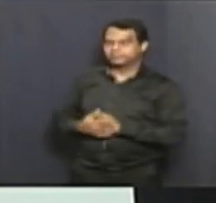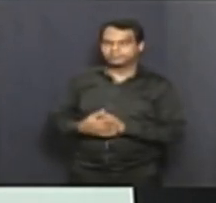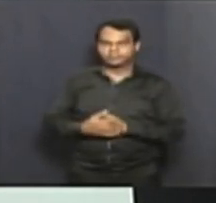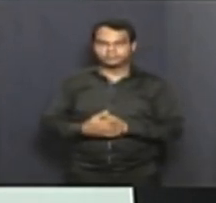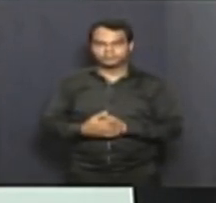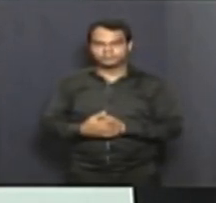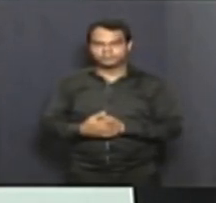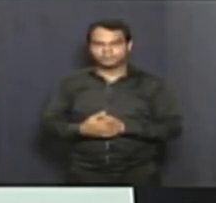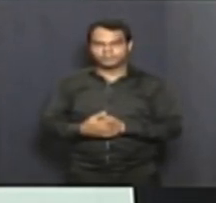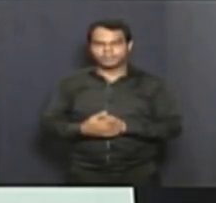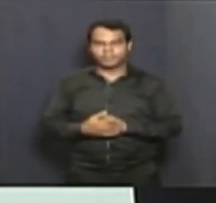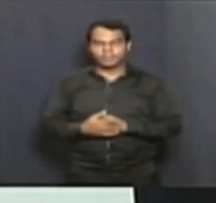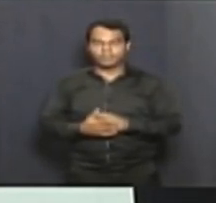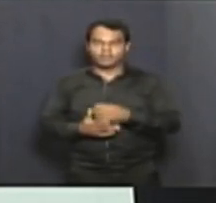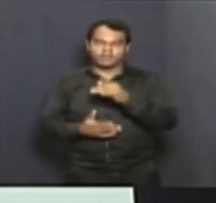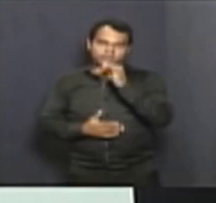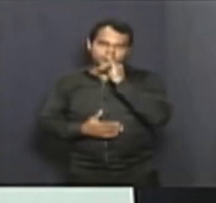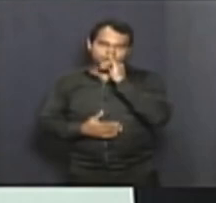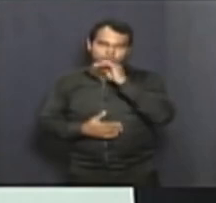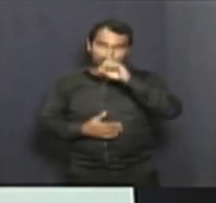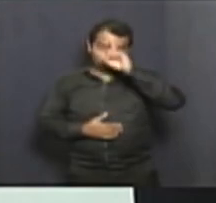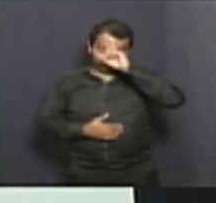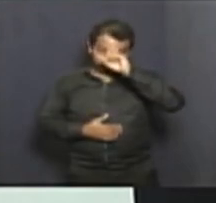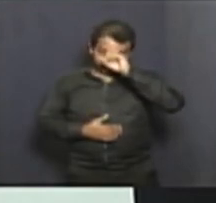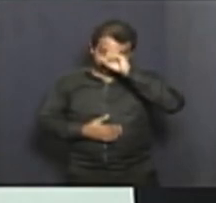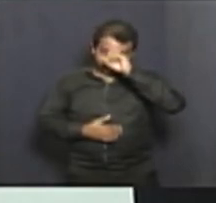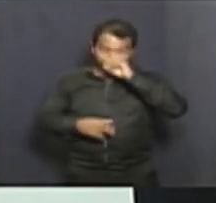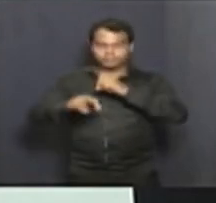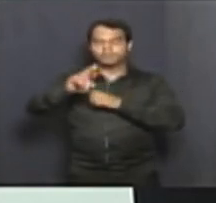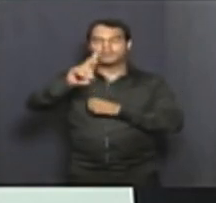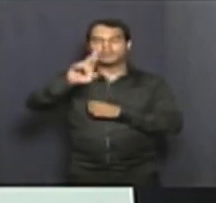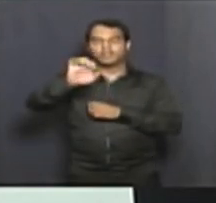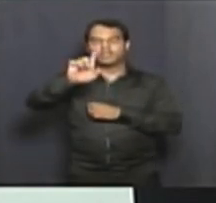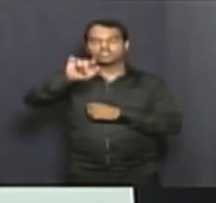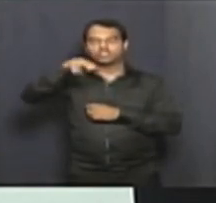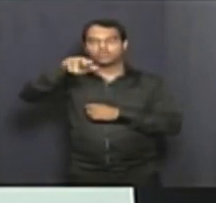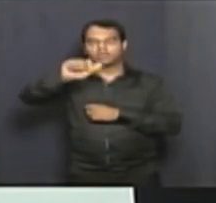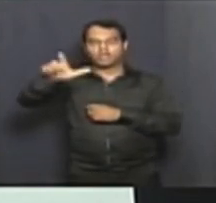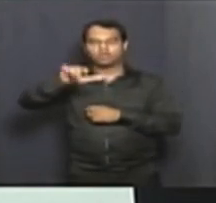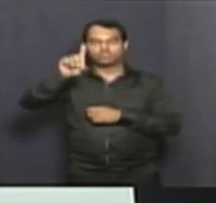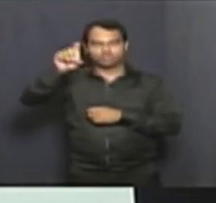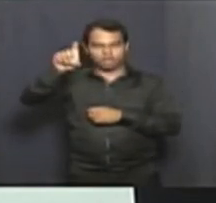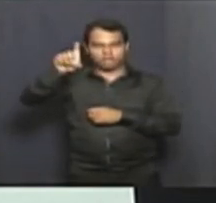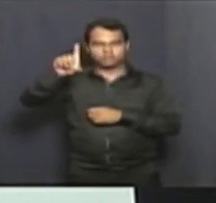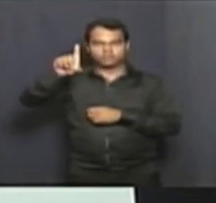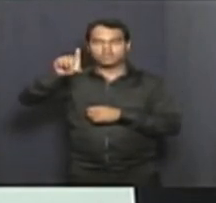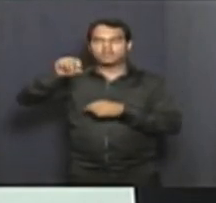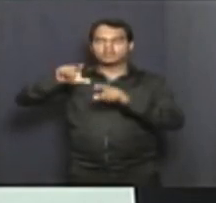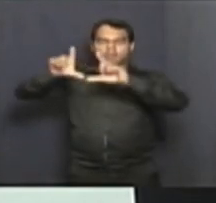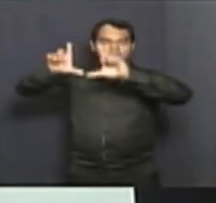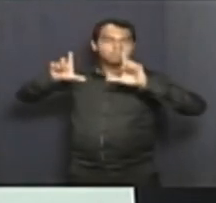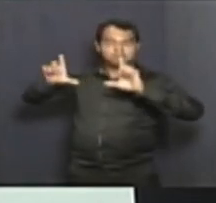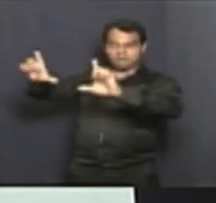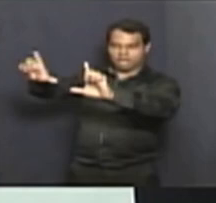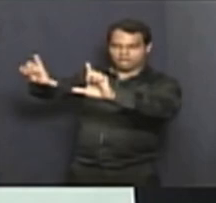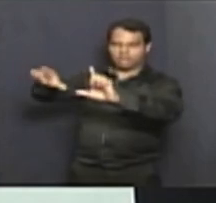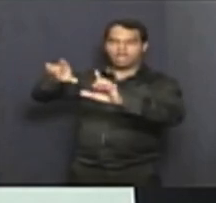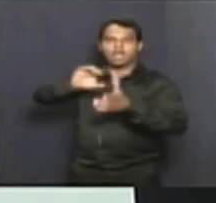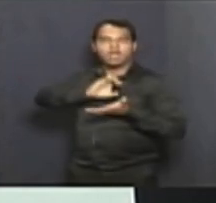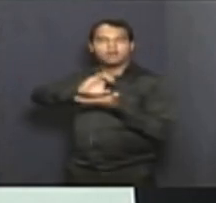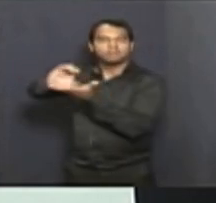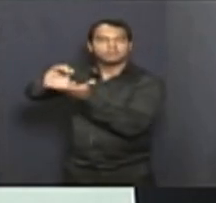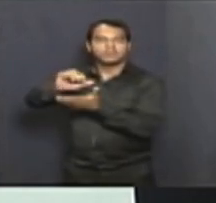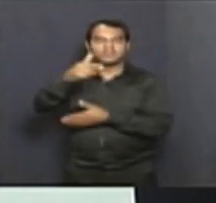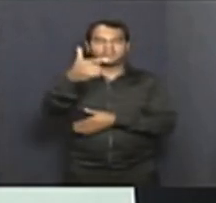o hospital regional de dourados tem a placa lá está orçado em 25 milhões 25 milhões